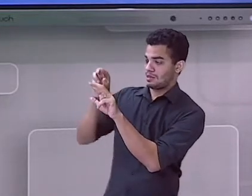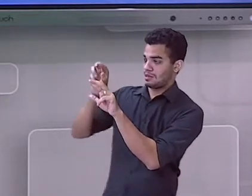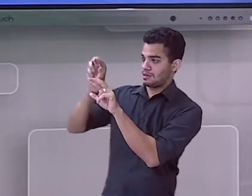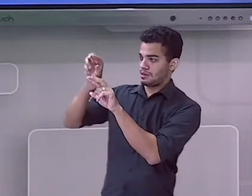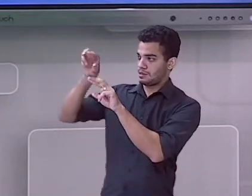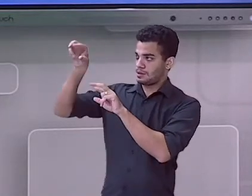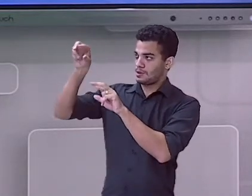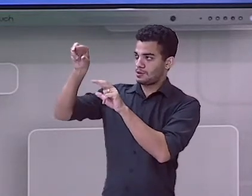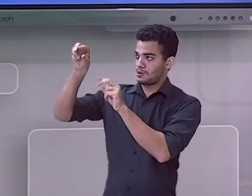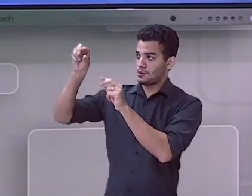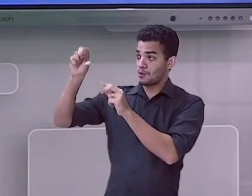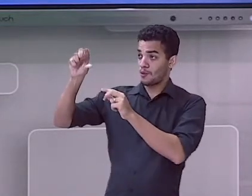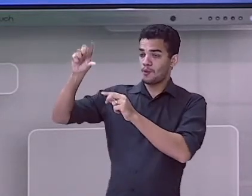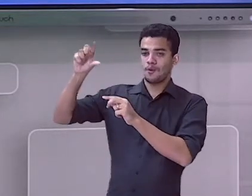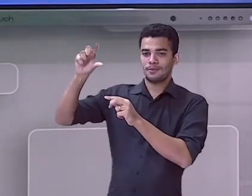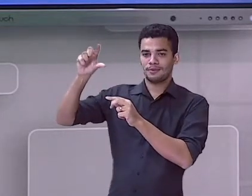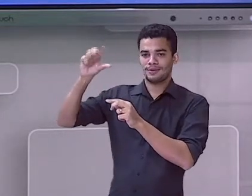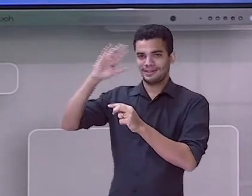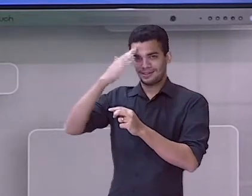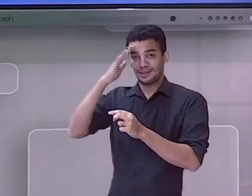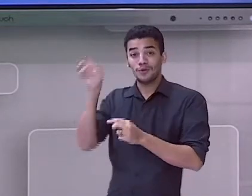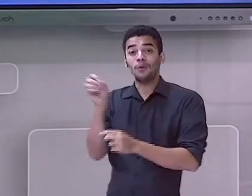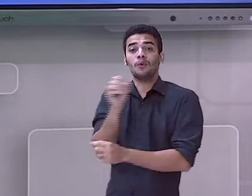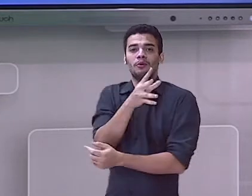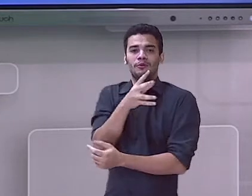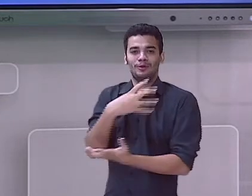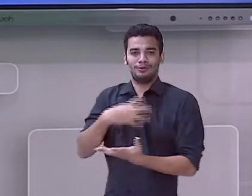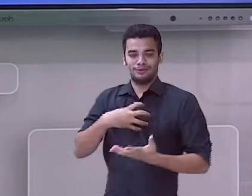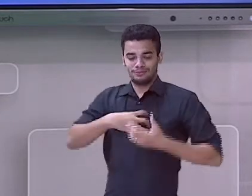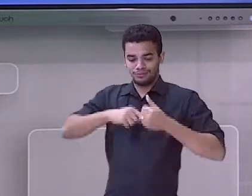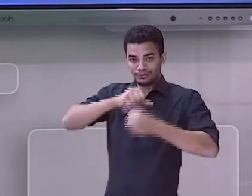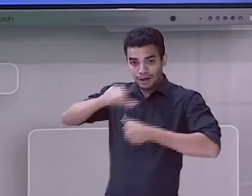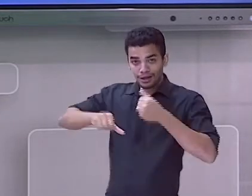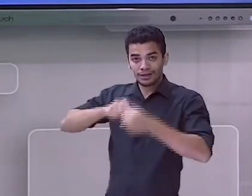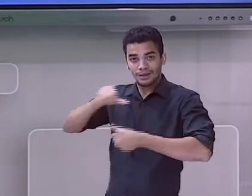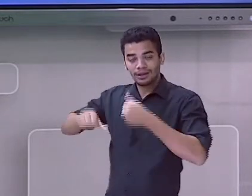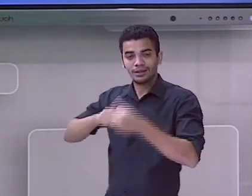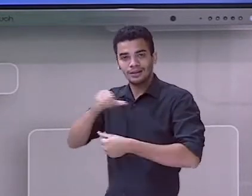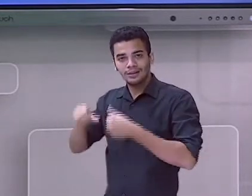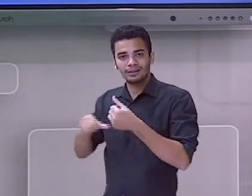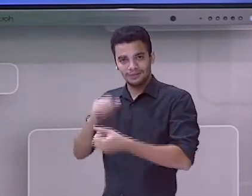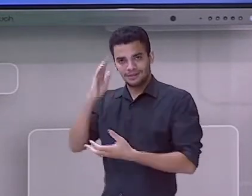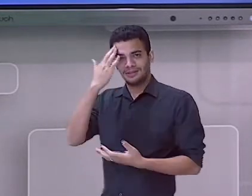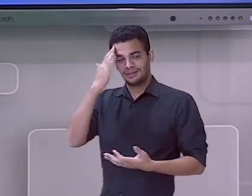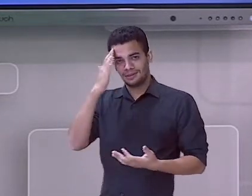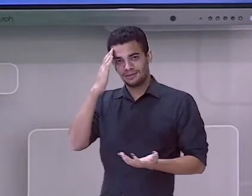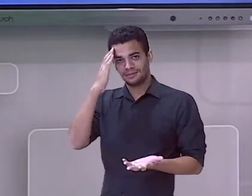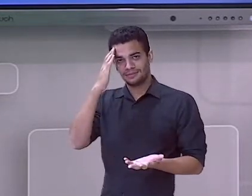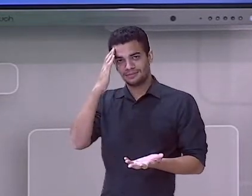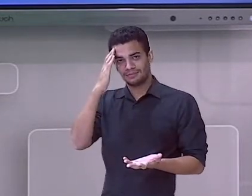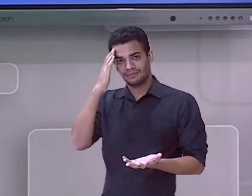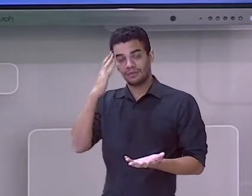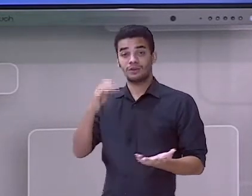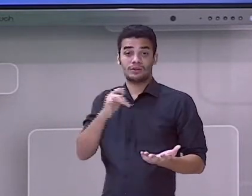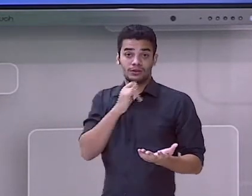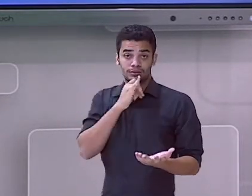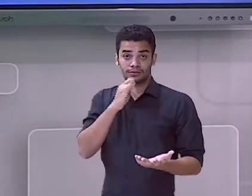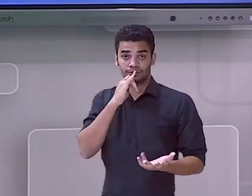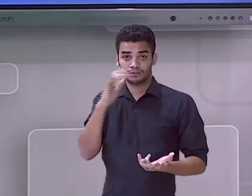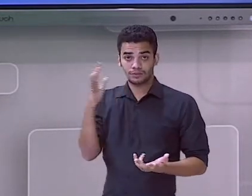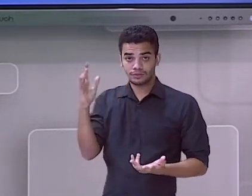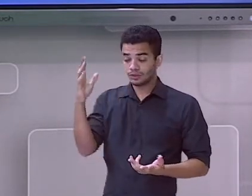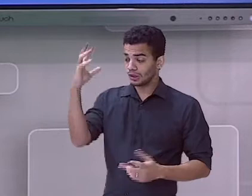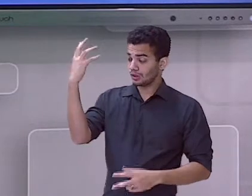ali. O antigo vai continuar preso na árvore, ou no casco do tronco, ou um outro